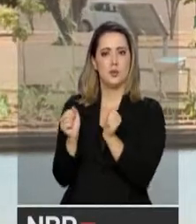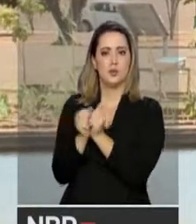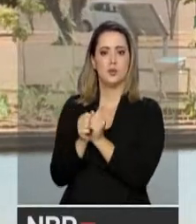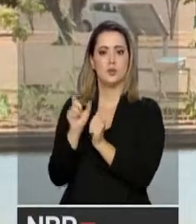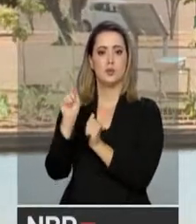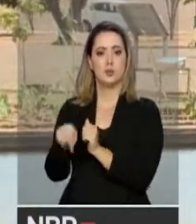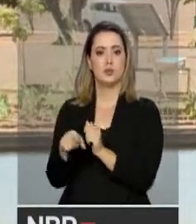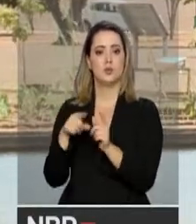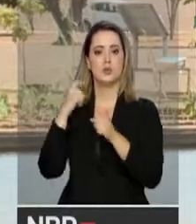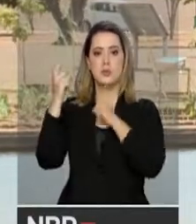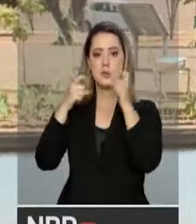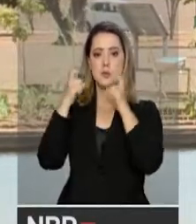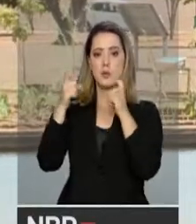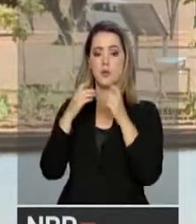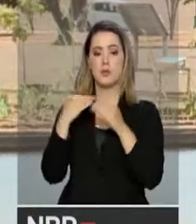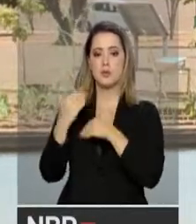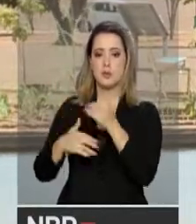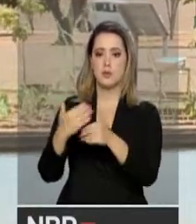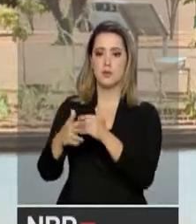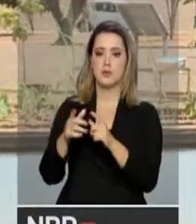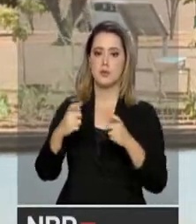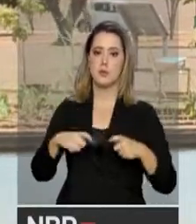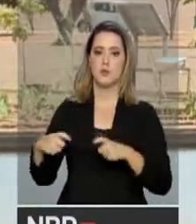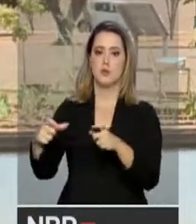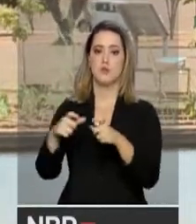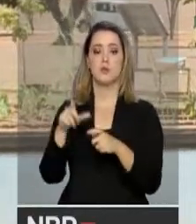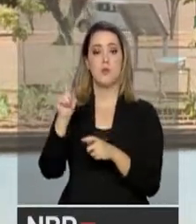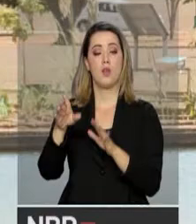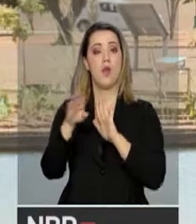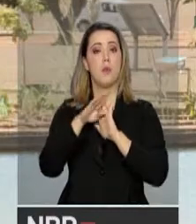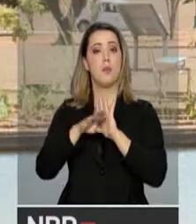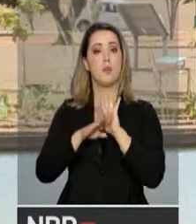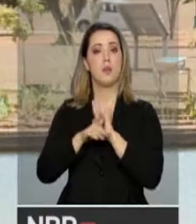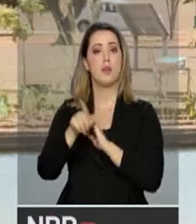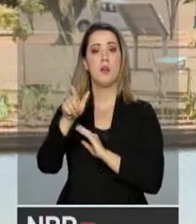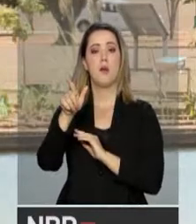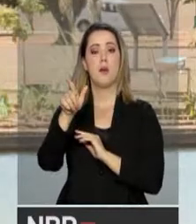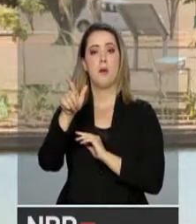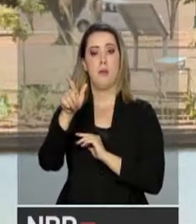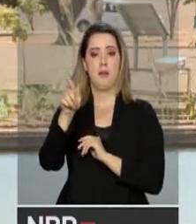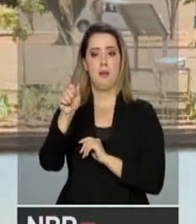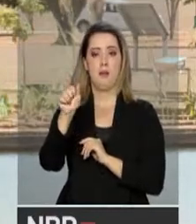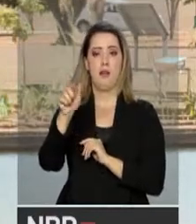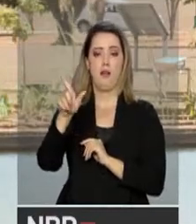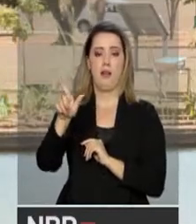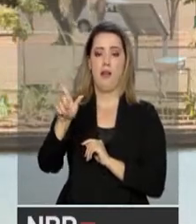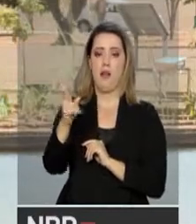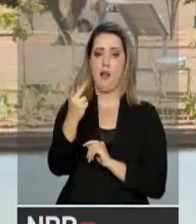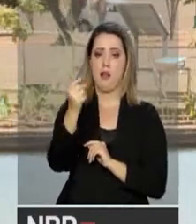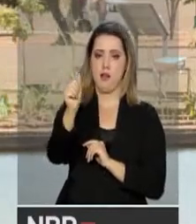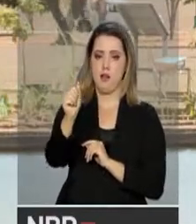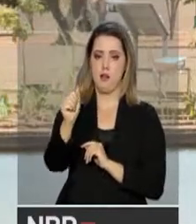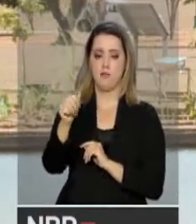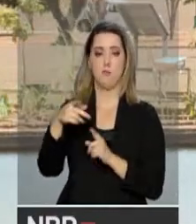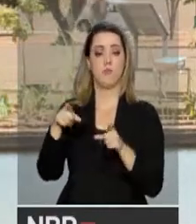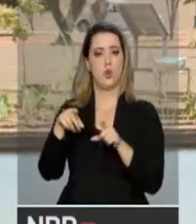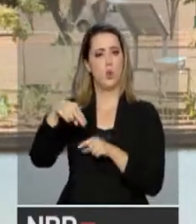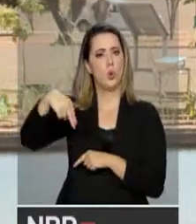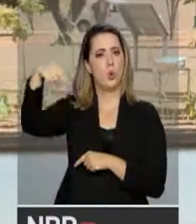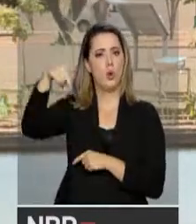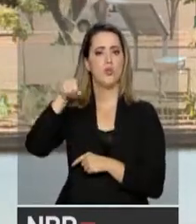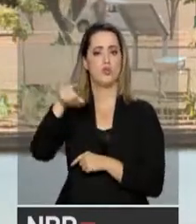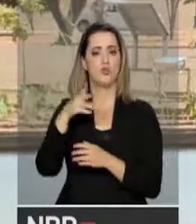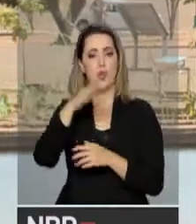justamente essa preocupação com o desenvolvimento regional. É o programa Calha Norte, que funciona em regiões carentes lá